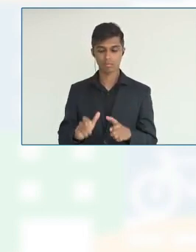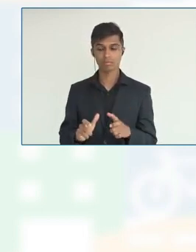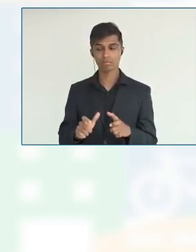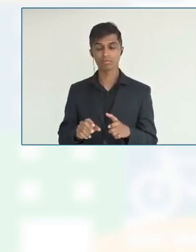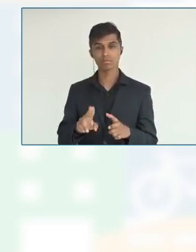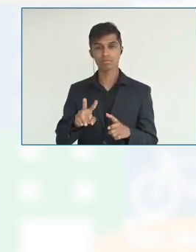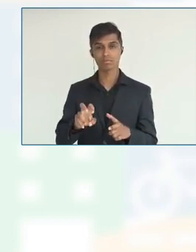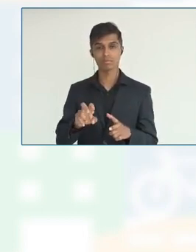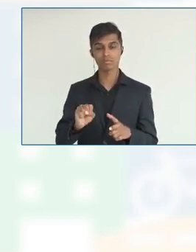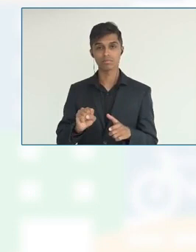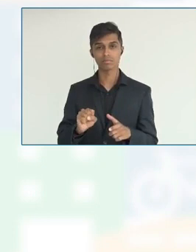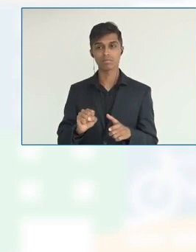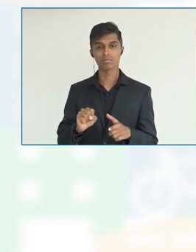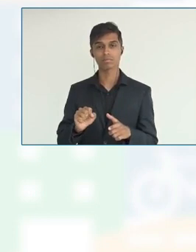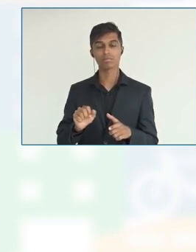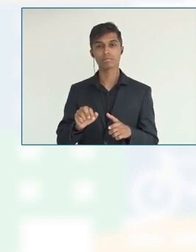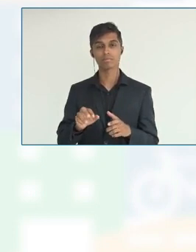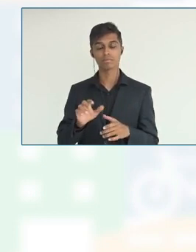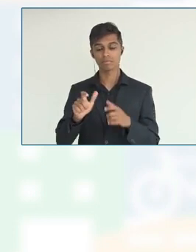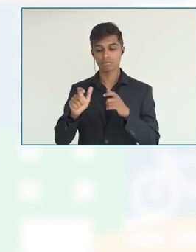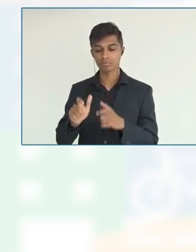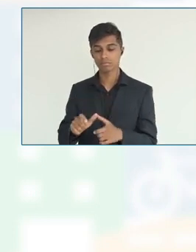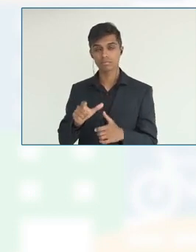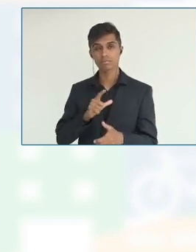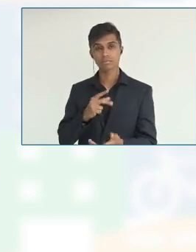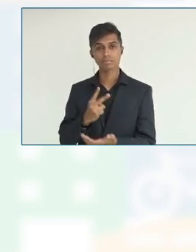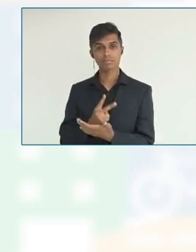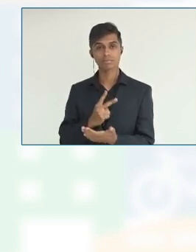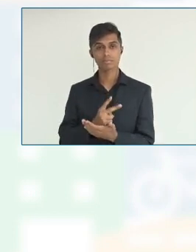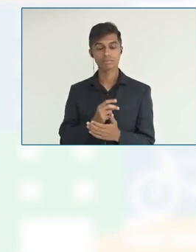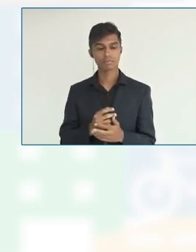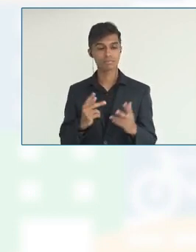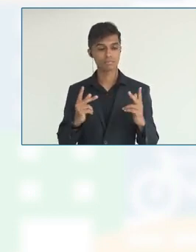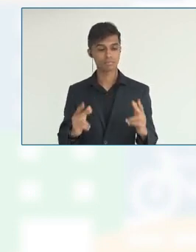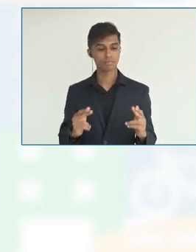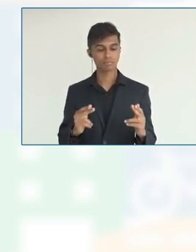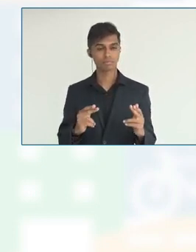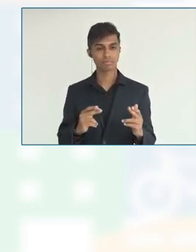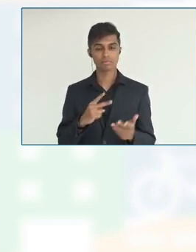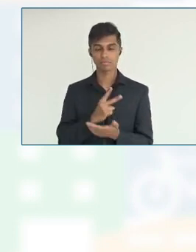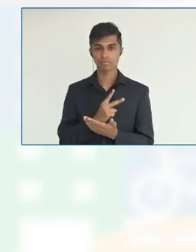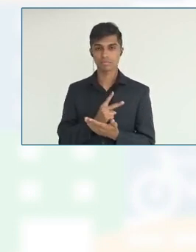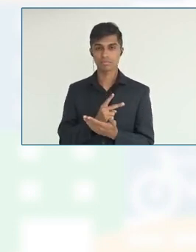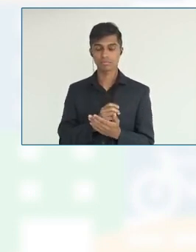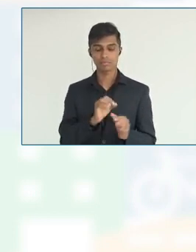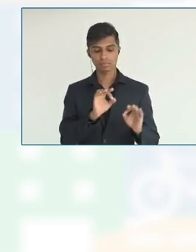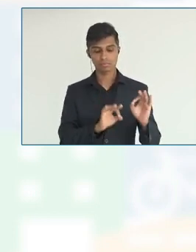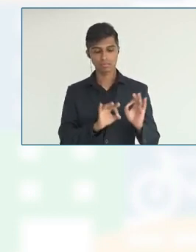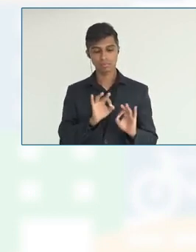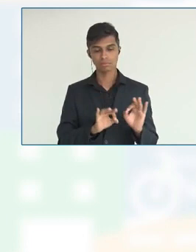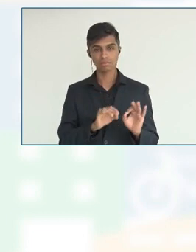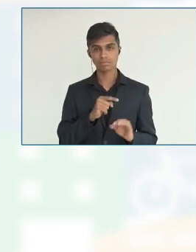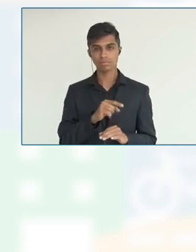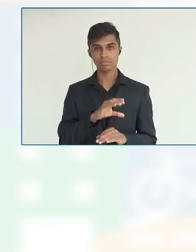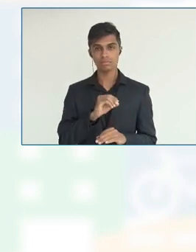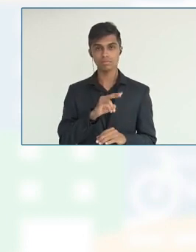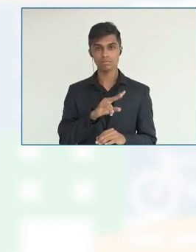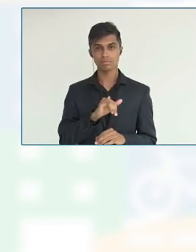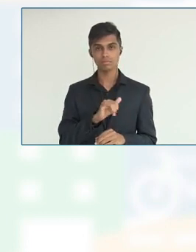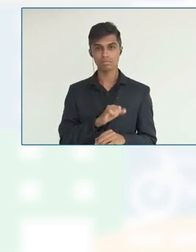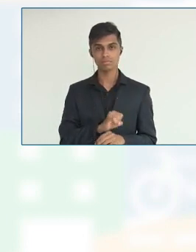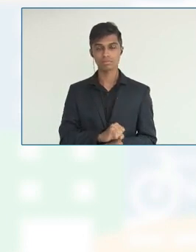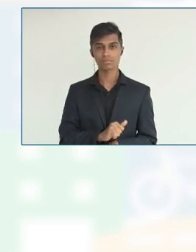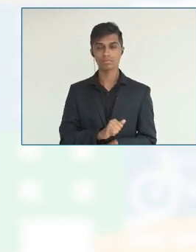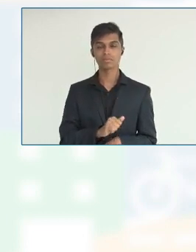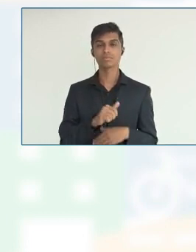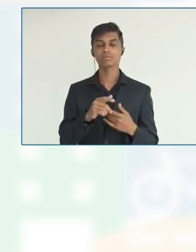as UVs regionais, que têm a mesma composição, né, a mesma organização que a Covisa, e